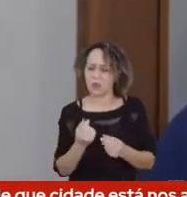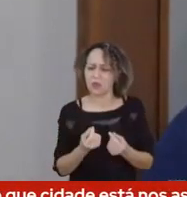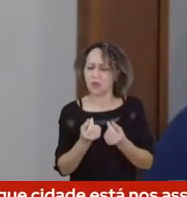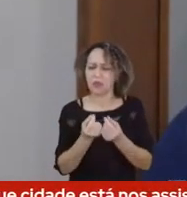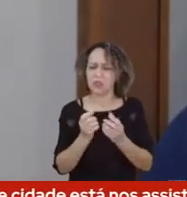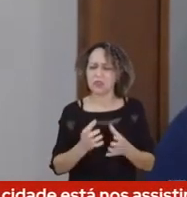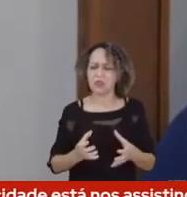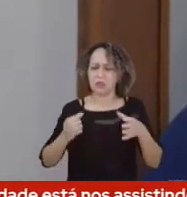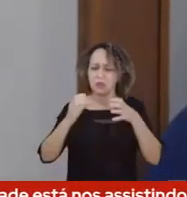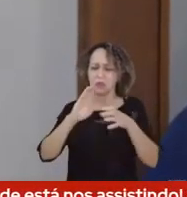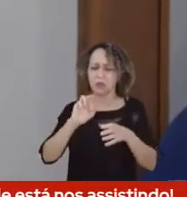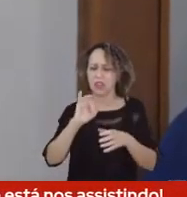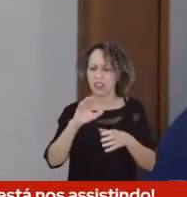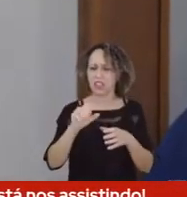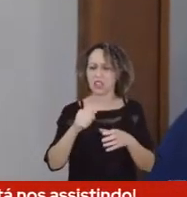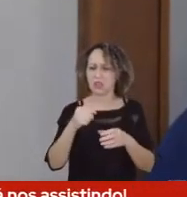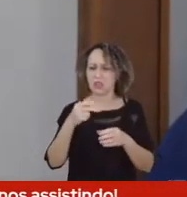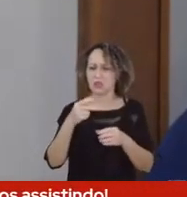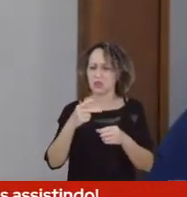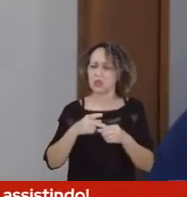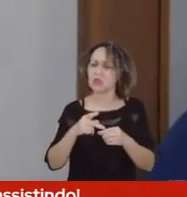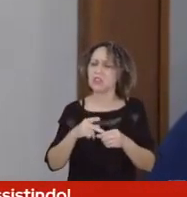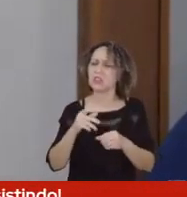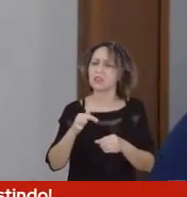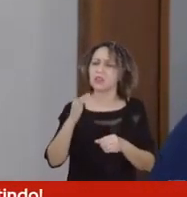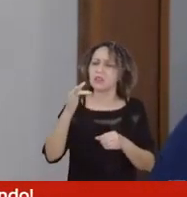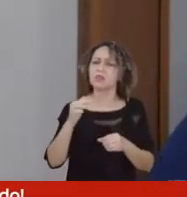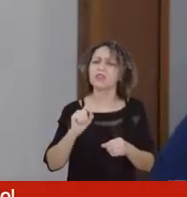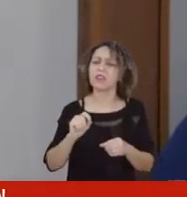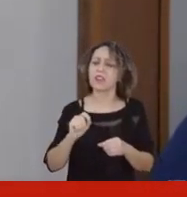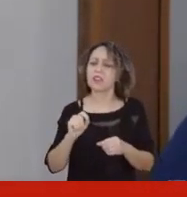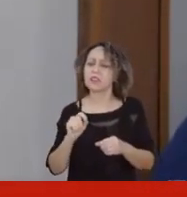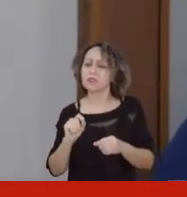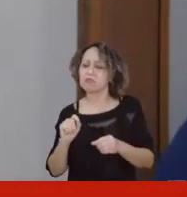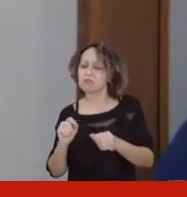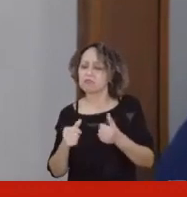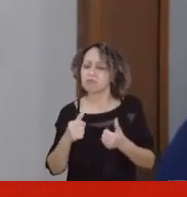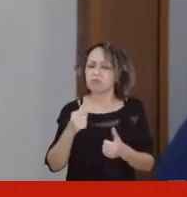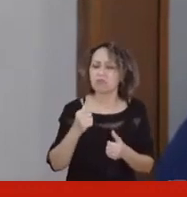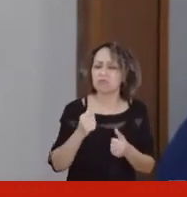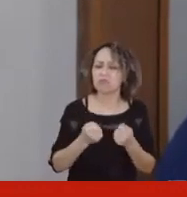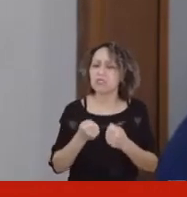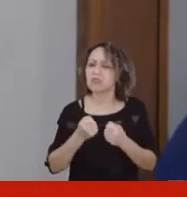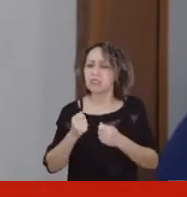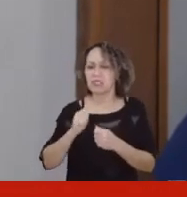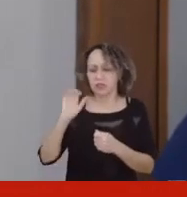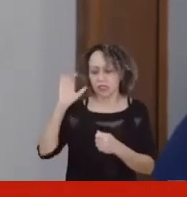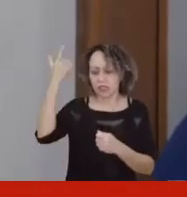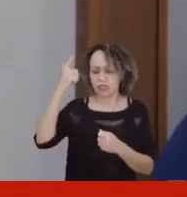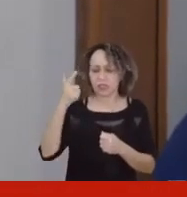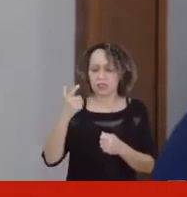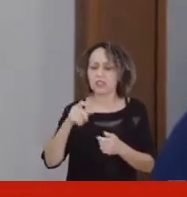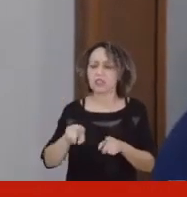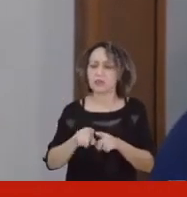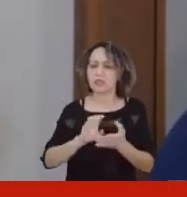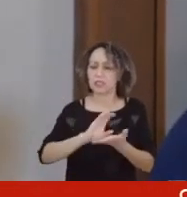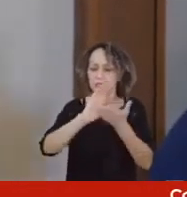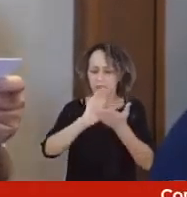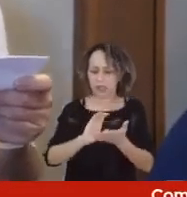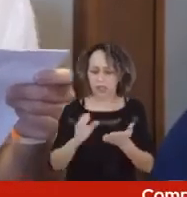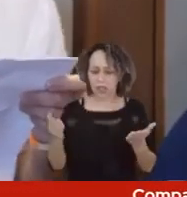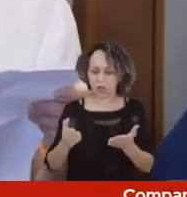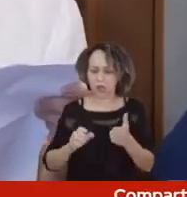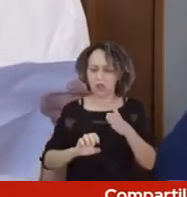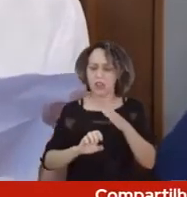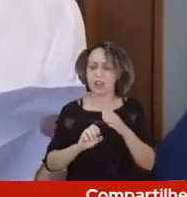no futuro para balizar suas decisões de manutenção da produção e realização dos investimentos. Atualmente, a empresa utiliza para suas decisões um